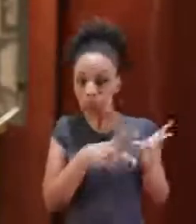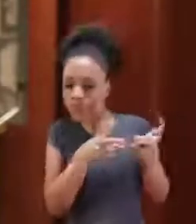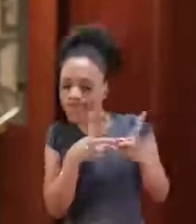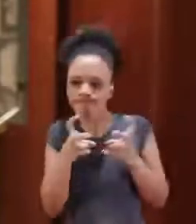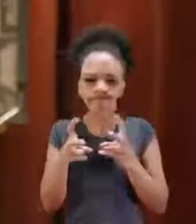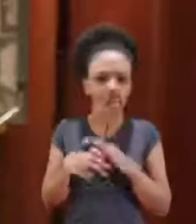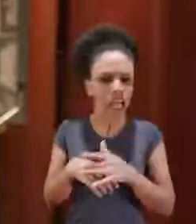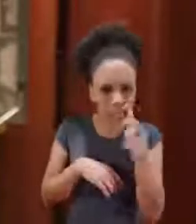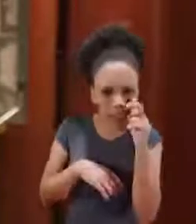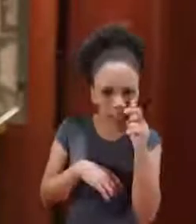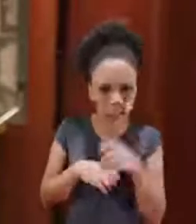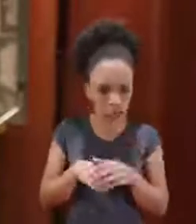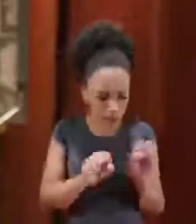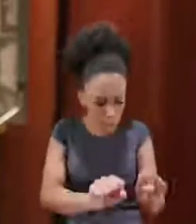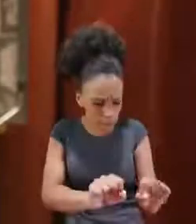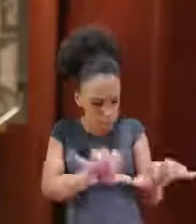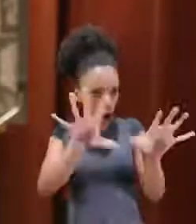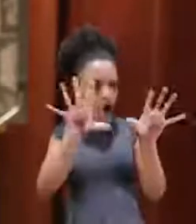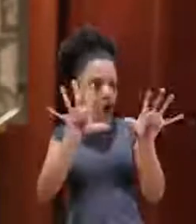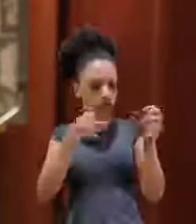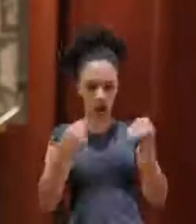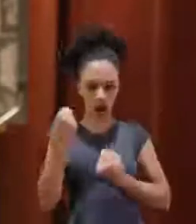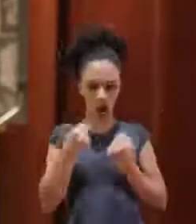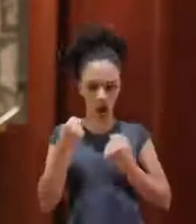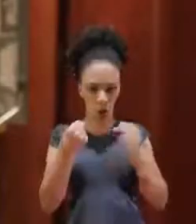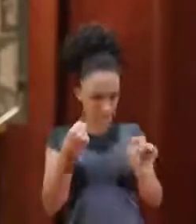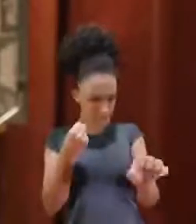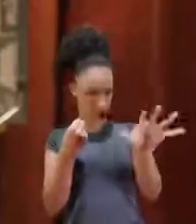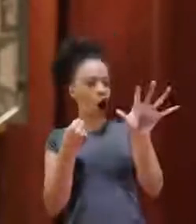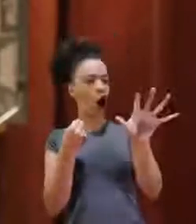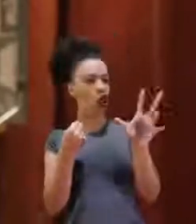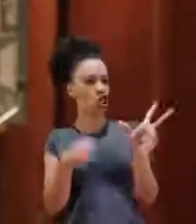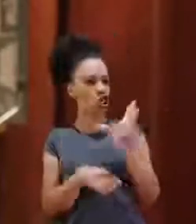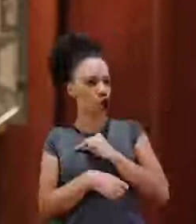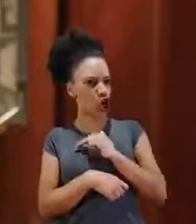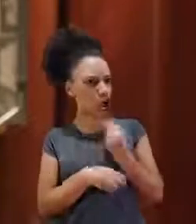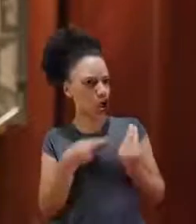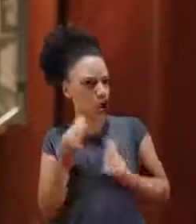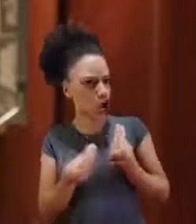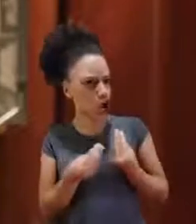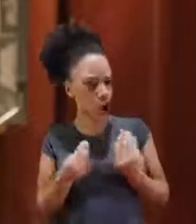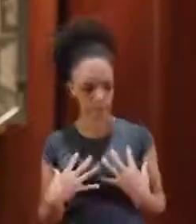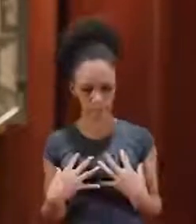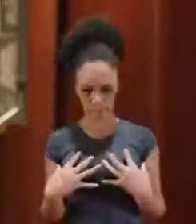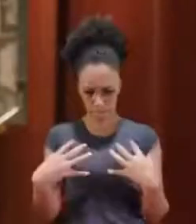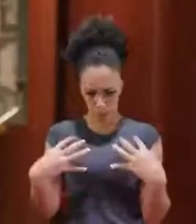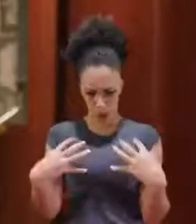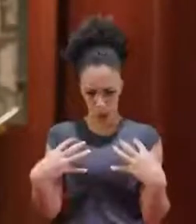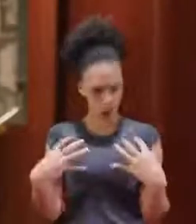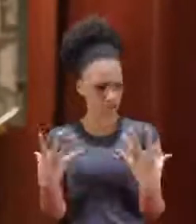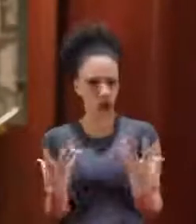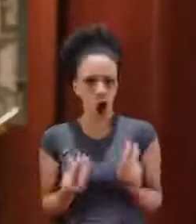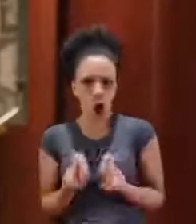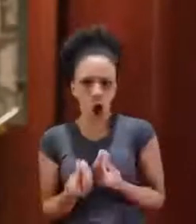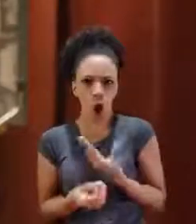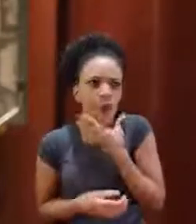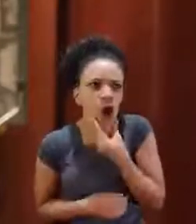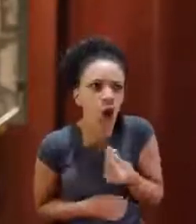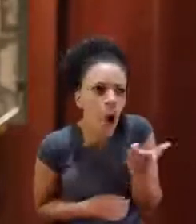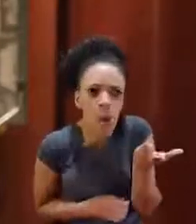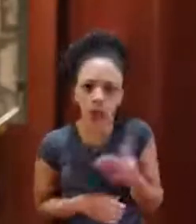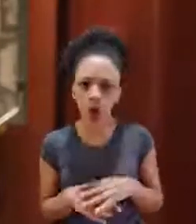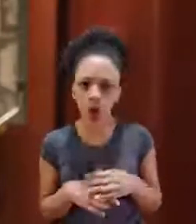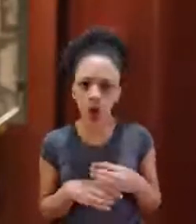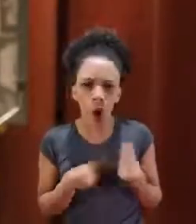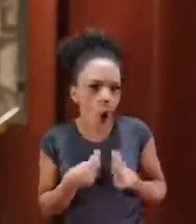por aquilo era interessante você passar de carro acendeu o farol e ver Nossa mas como é que aquele cara né tem silicone documento aquele